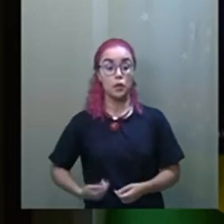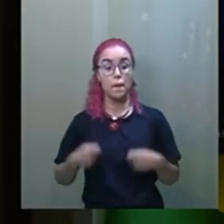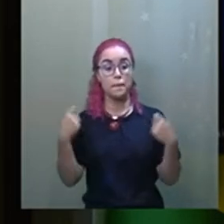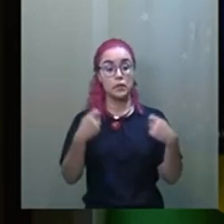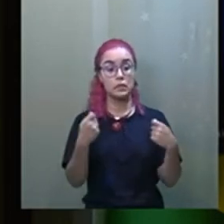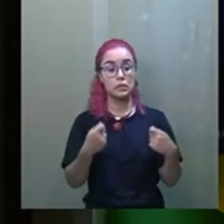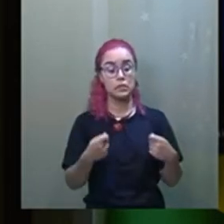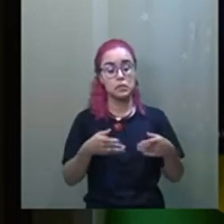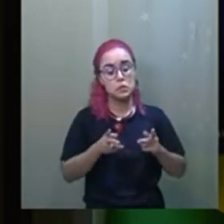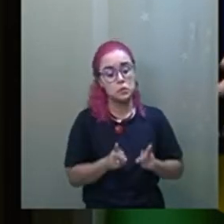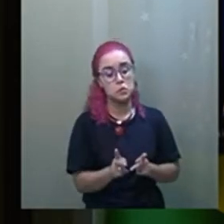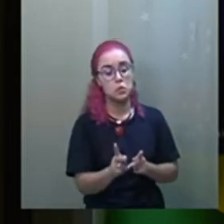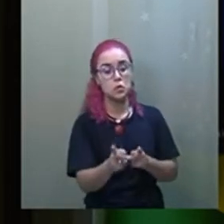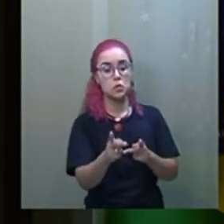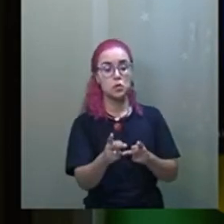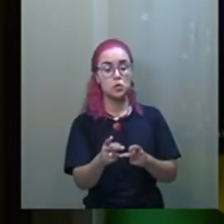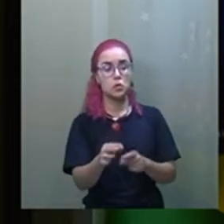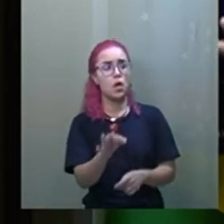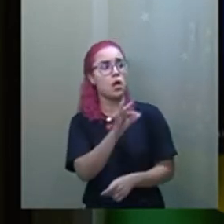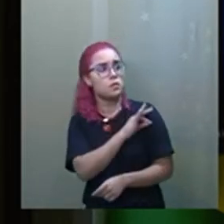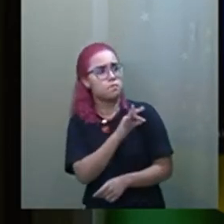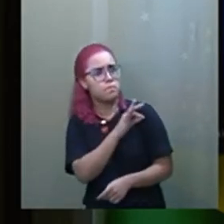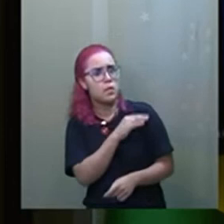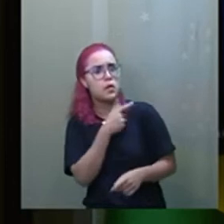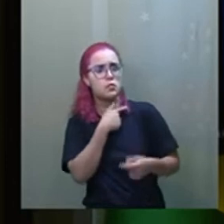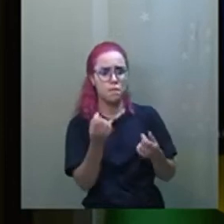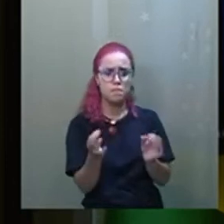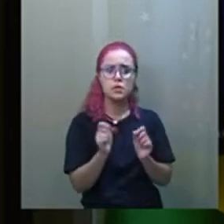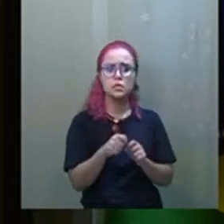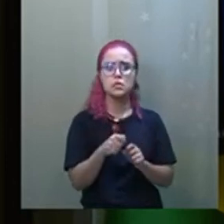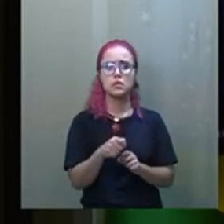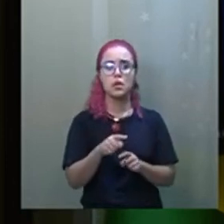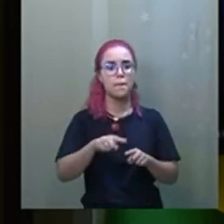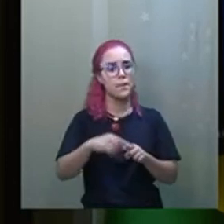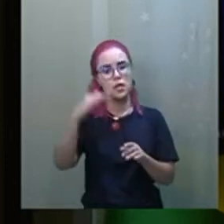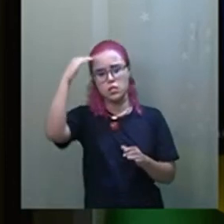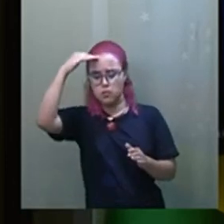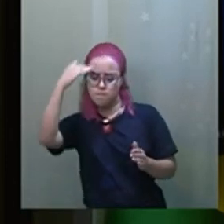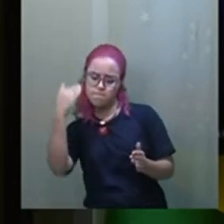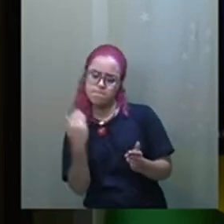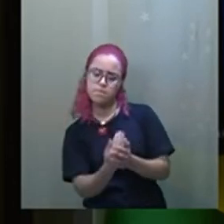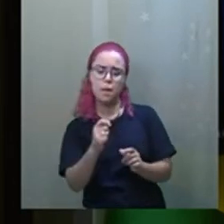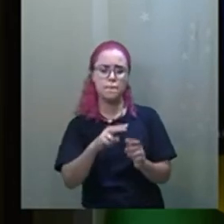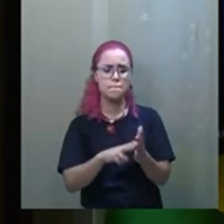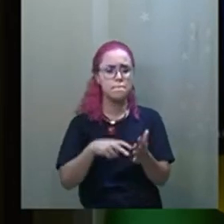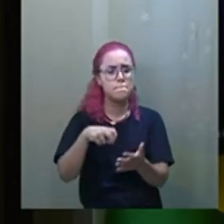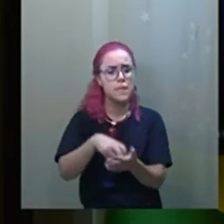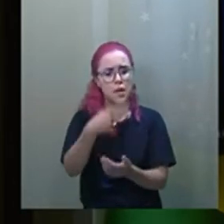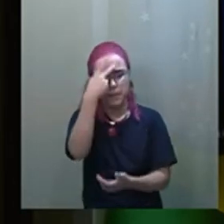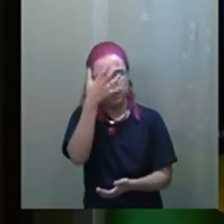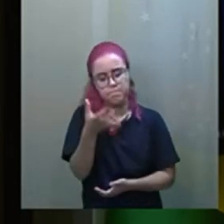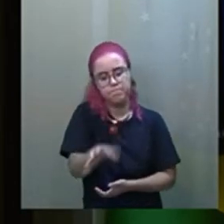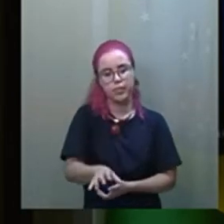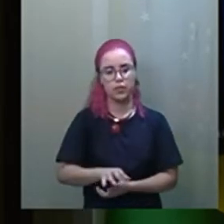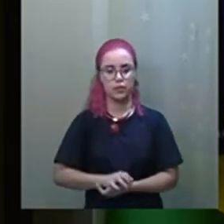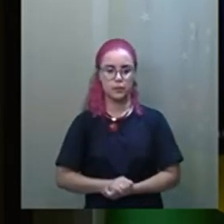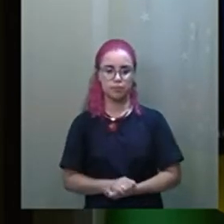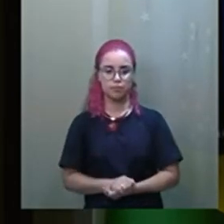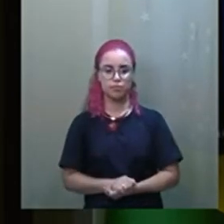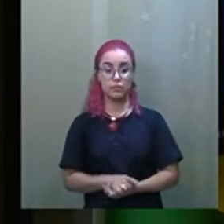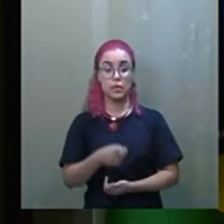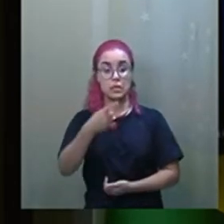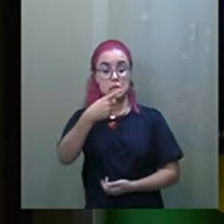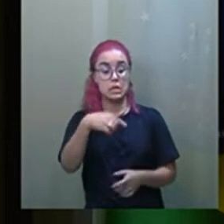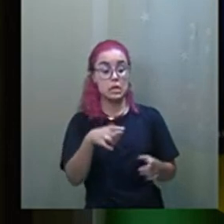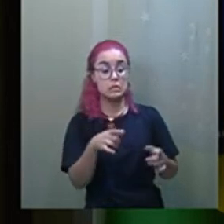de conscientização, de vacinação, sim, mas não obrigar as pessoas que não queiram. E esse passaporte